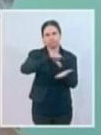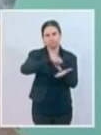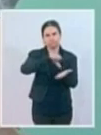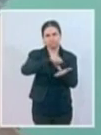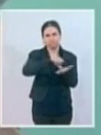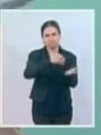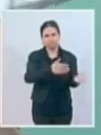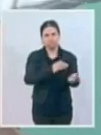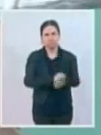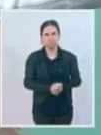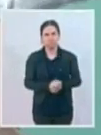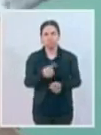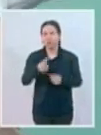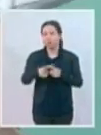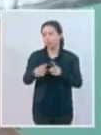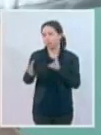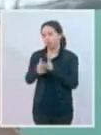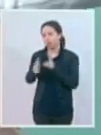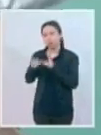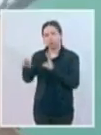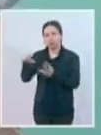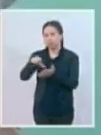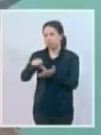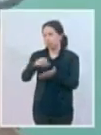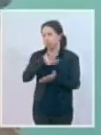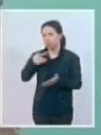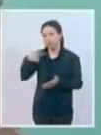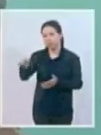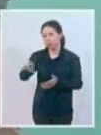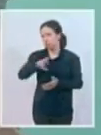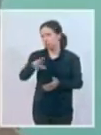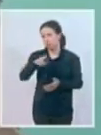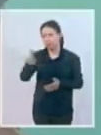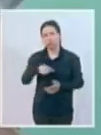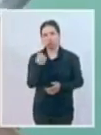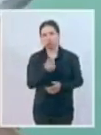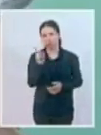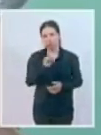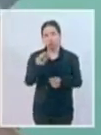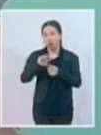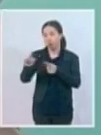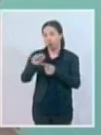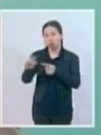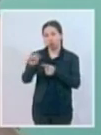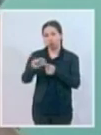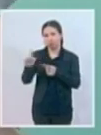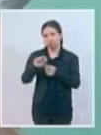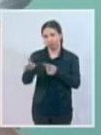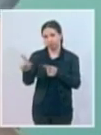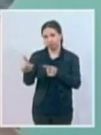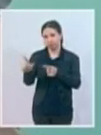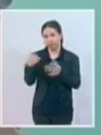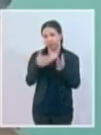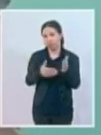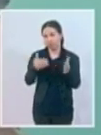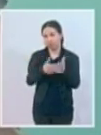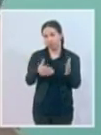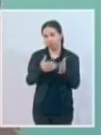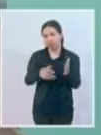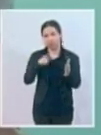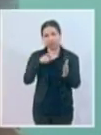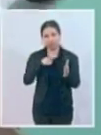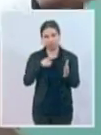de saúde no Guarani, ele não é nosso, ele não é da prefeitura. Ele é alugado, não é alugado. Não vou falar que não seja da prefeitura. Tem todo um impedimento,